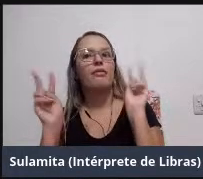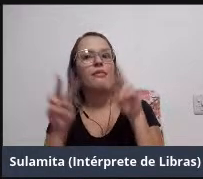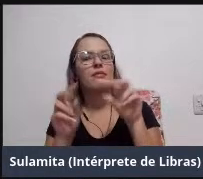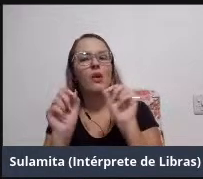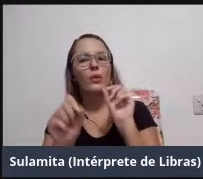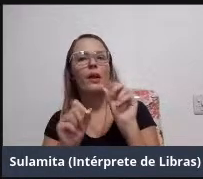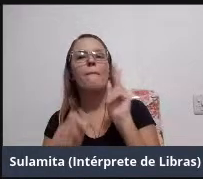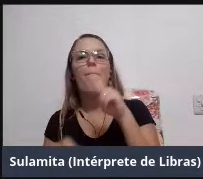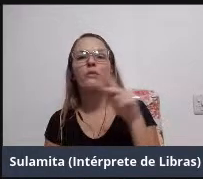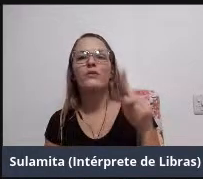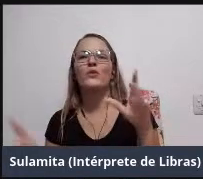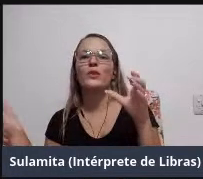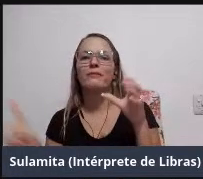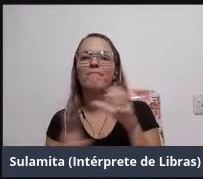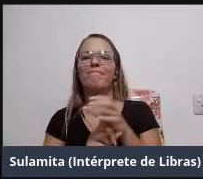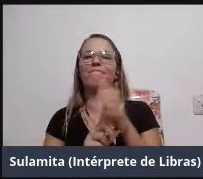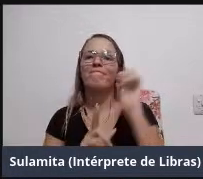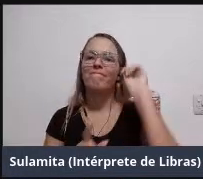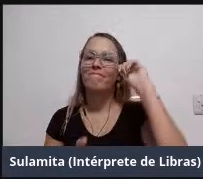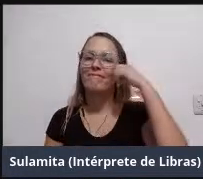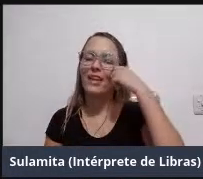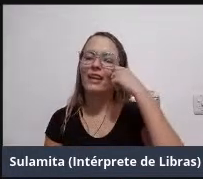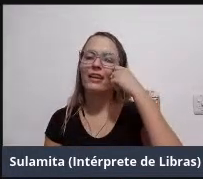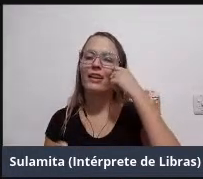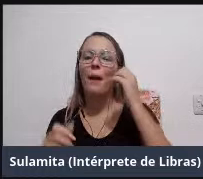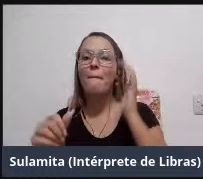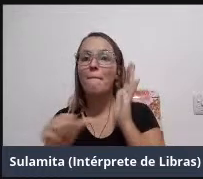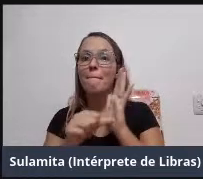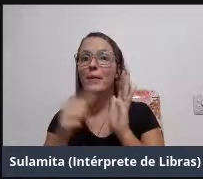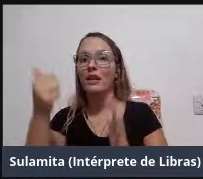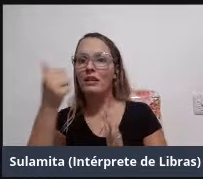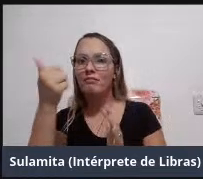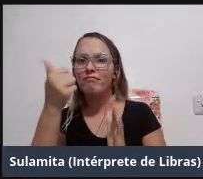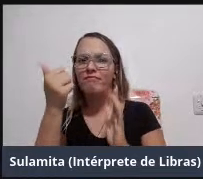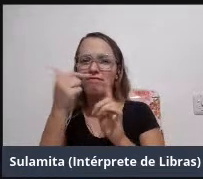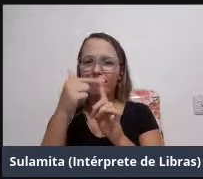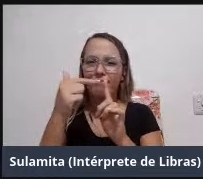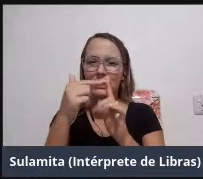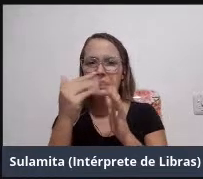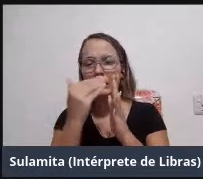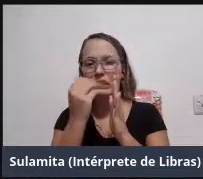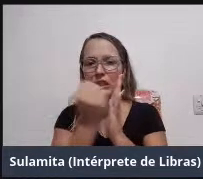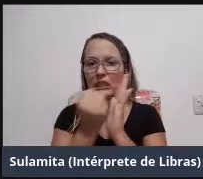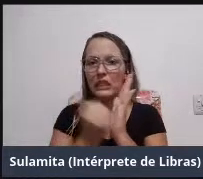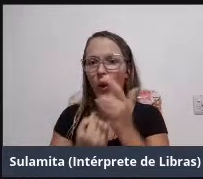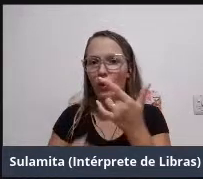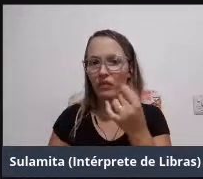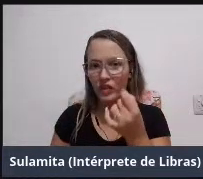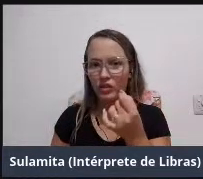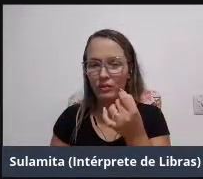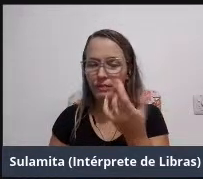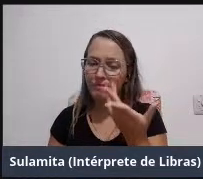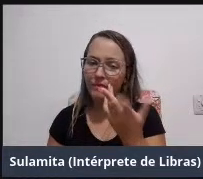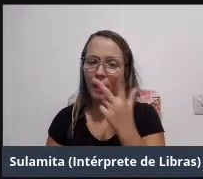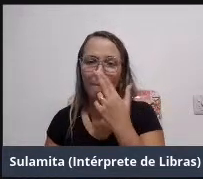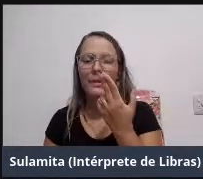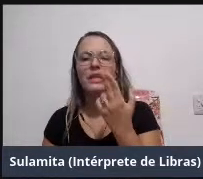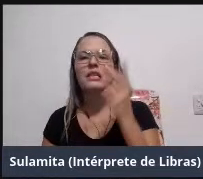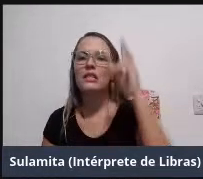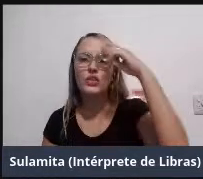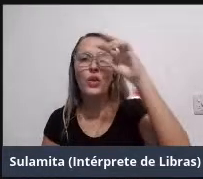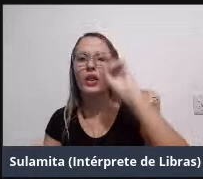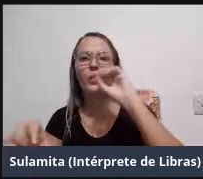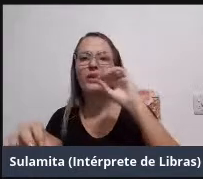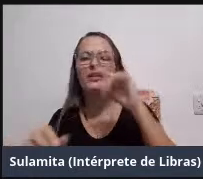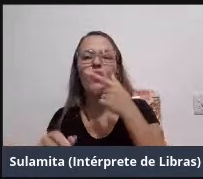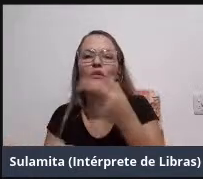existência de professoras negras na primeira parte do século XX, então indo contra uma tendência da própria história da educação que dizia